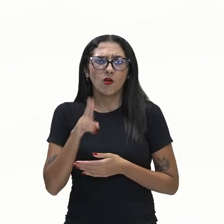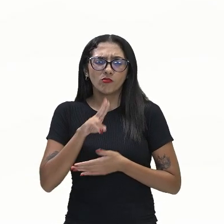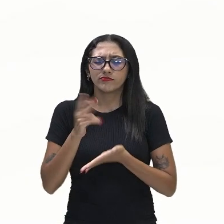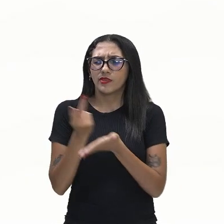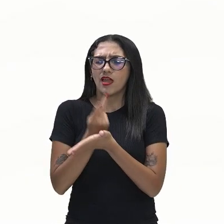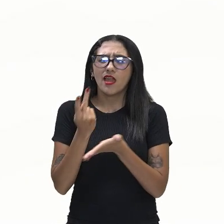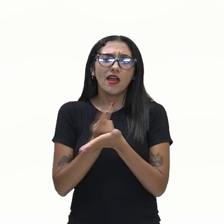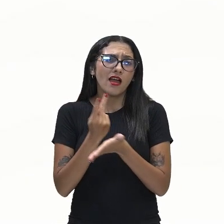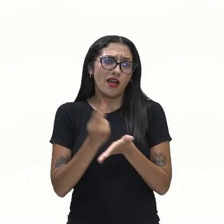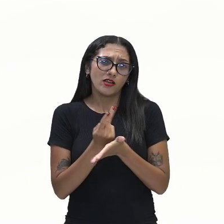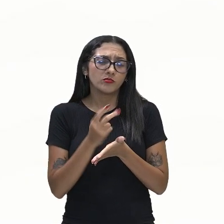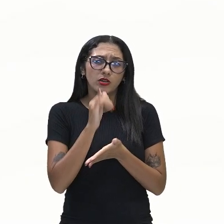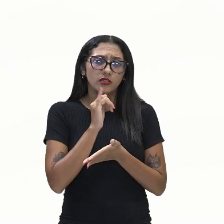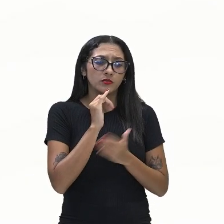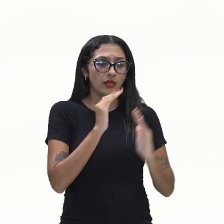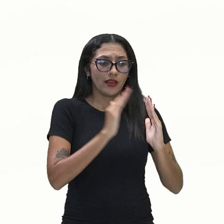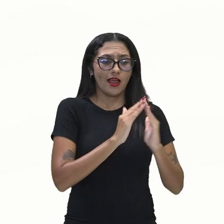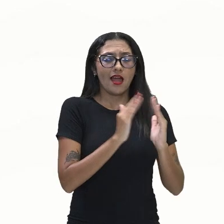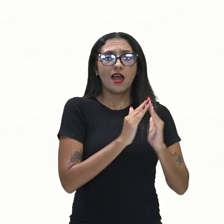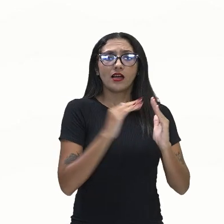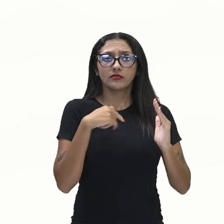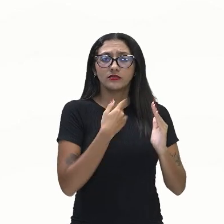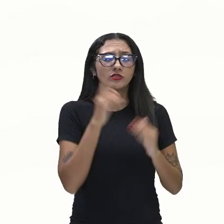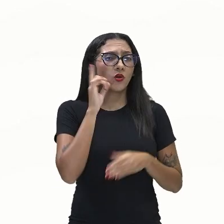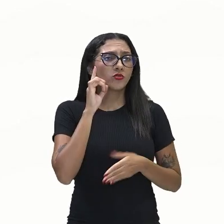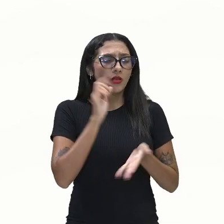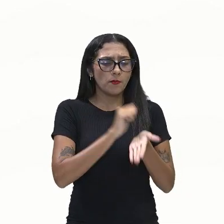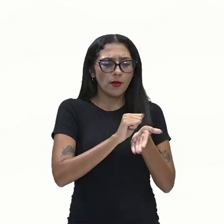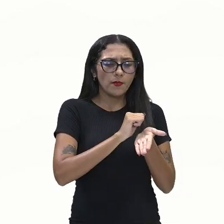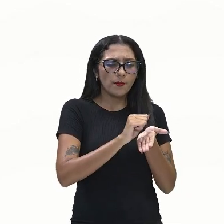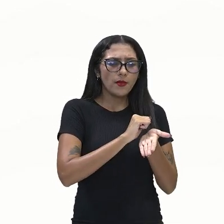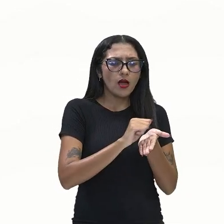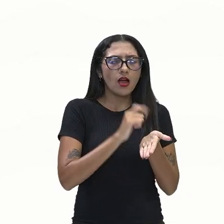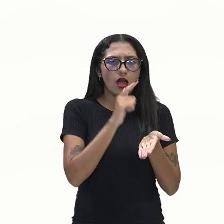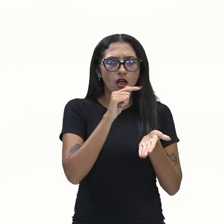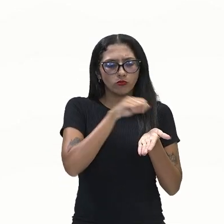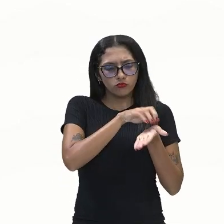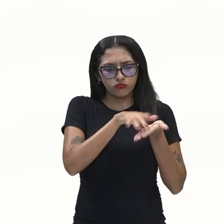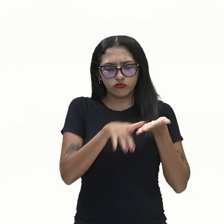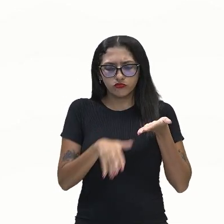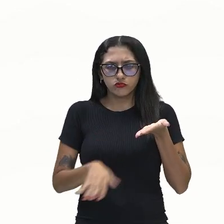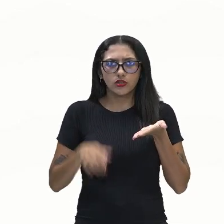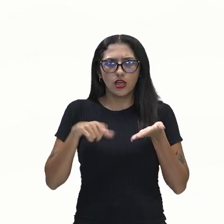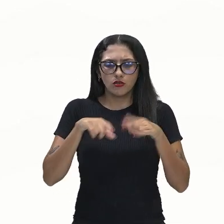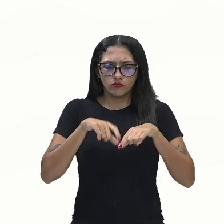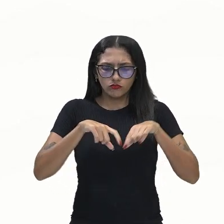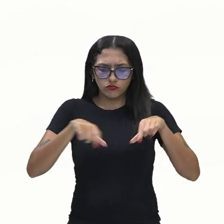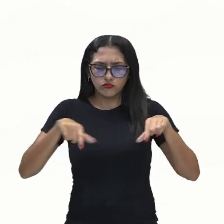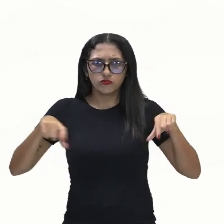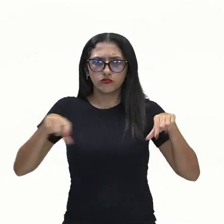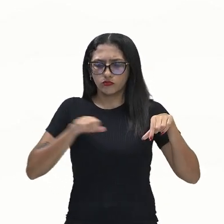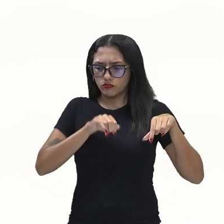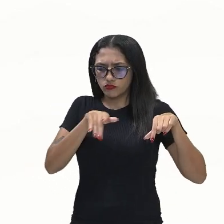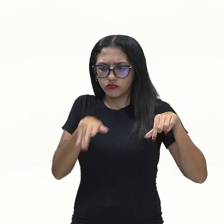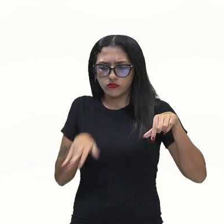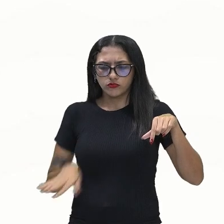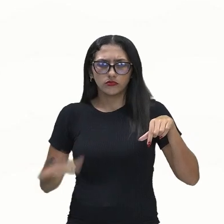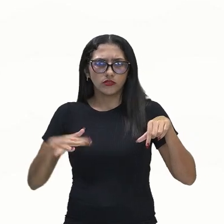na cozinha, por exemplo. No nosso dia a dia nós fazemos isso. E aí ele vai parar lá nos esgotos,